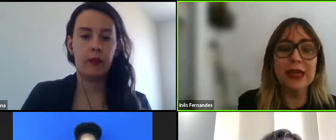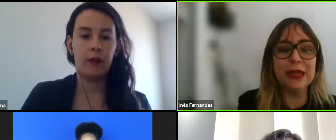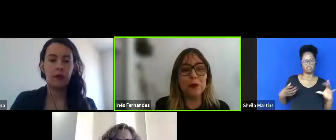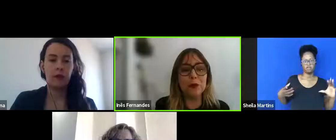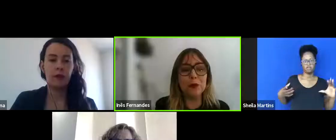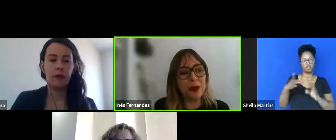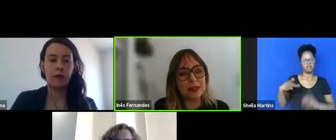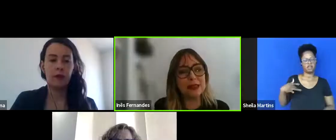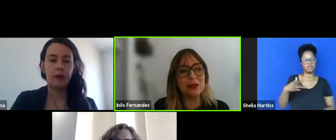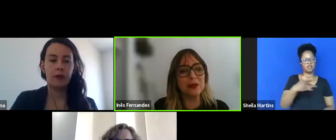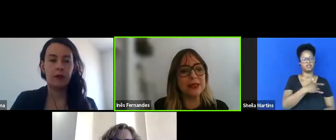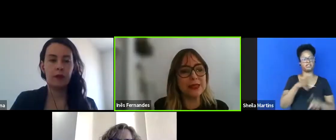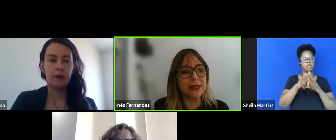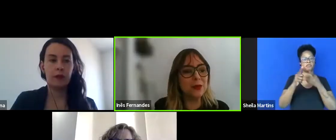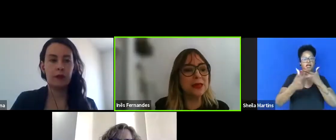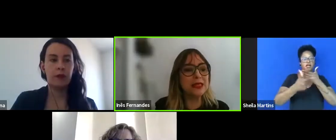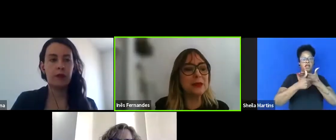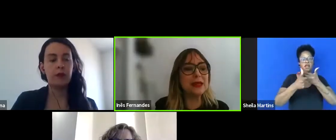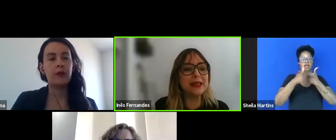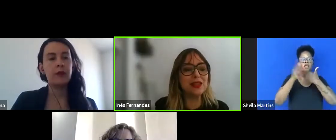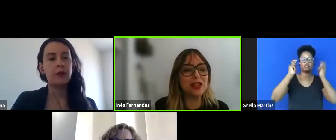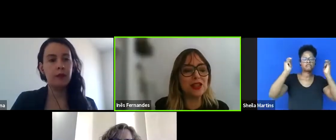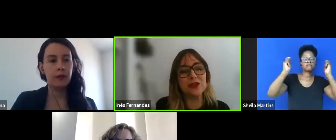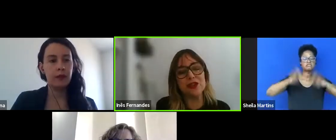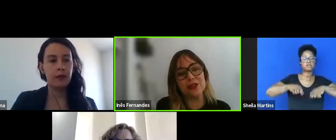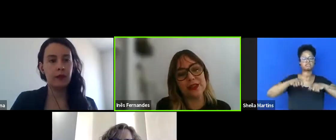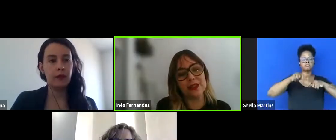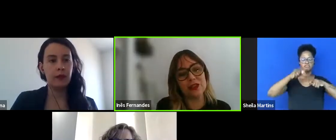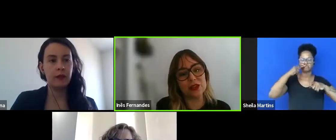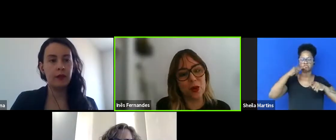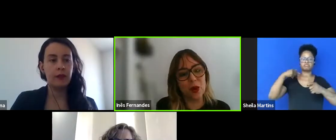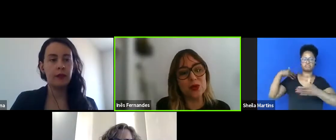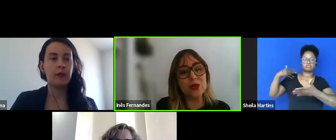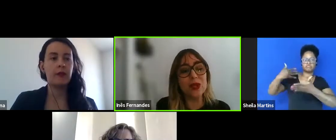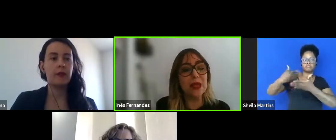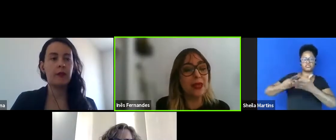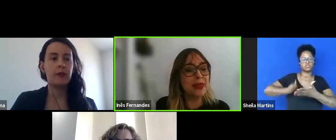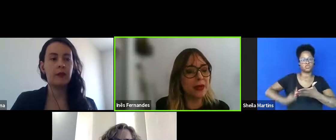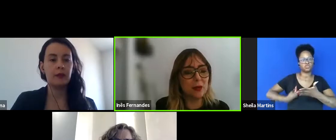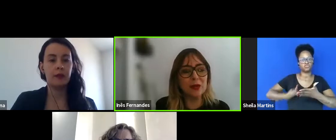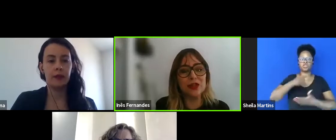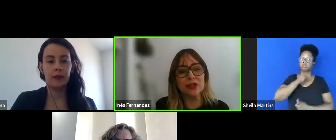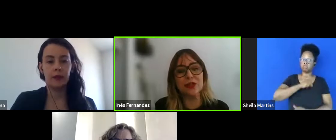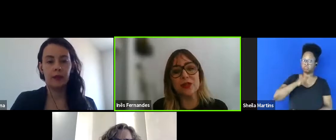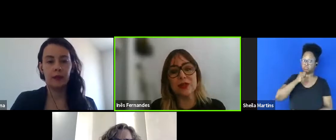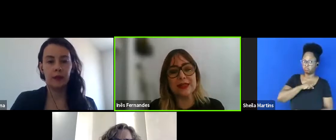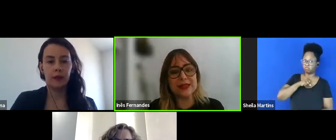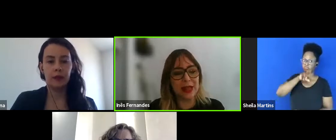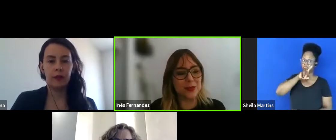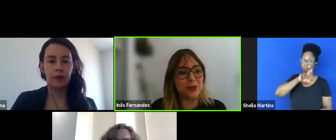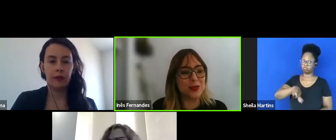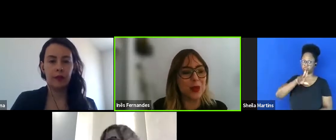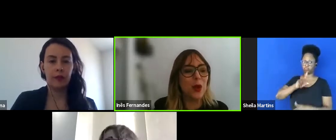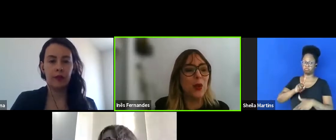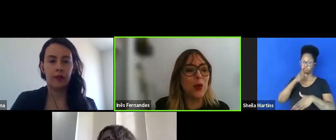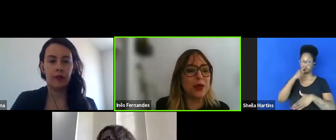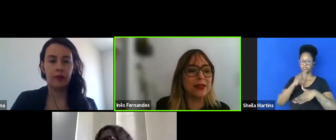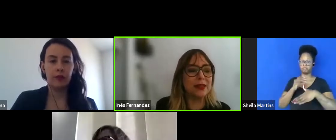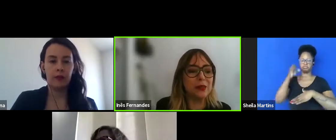saúde e o papel desta condição na expectativa de vida de idosos não